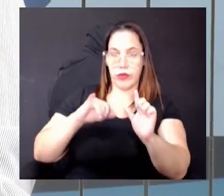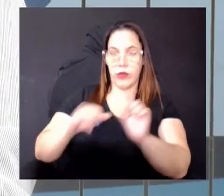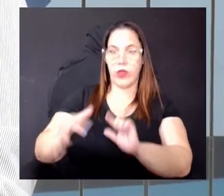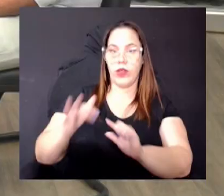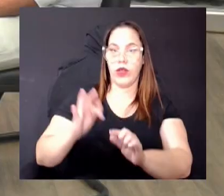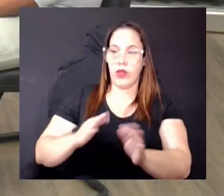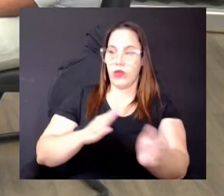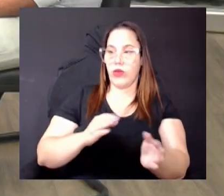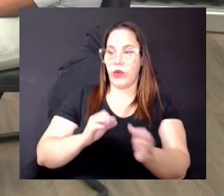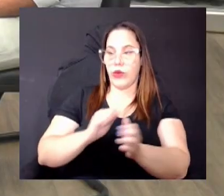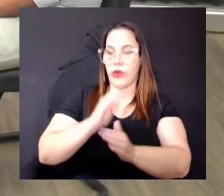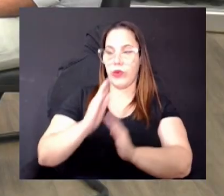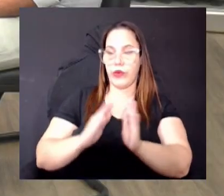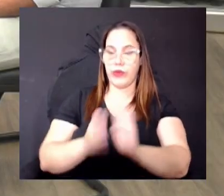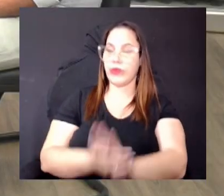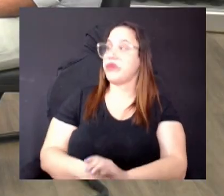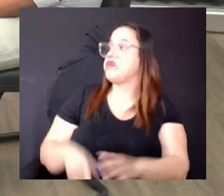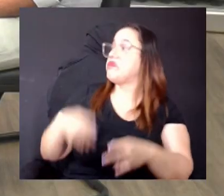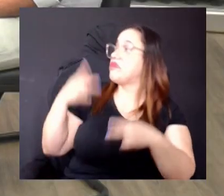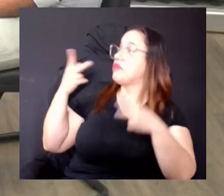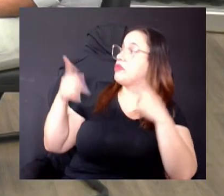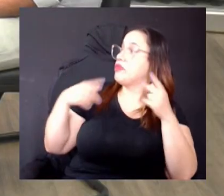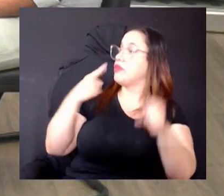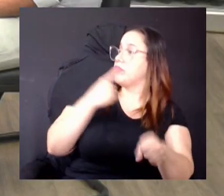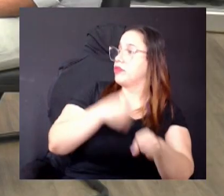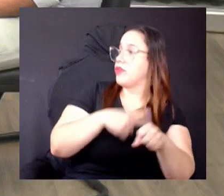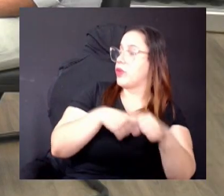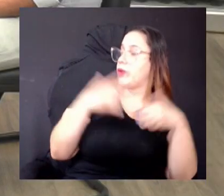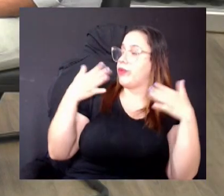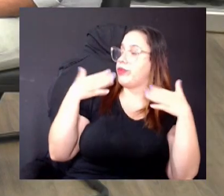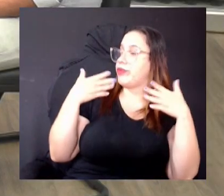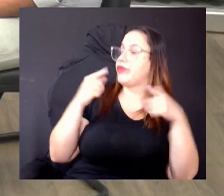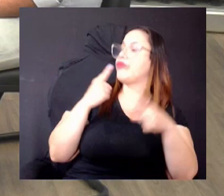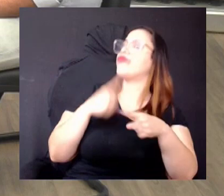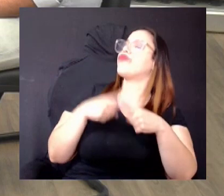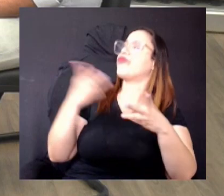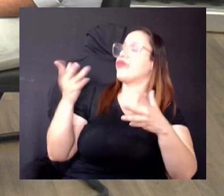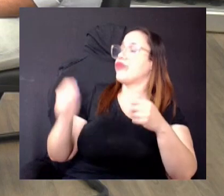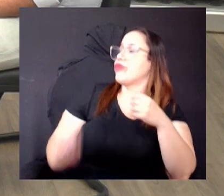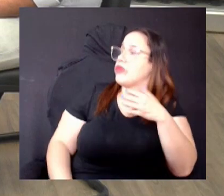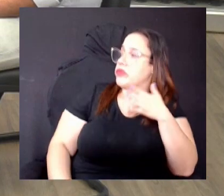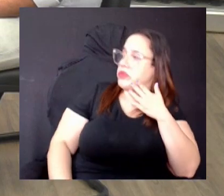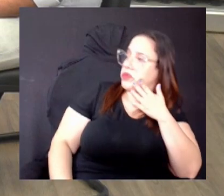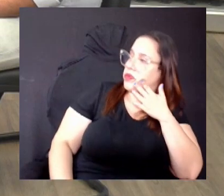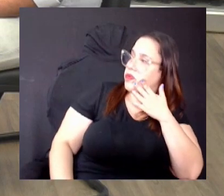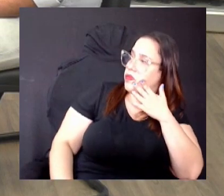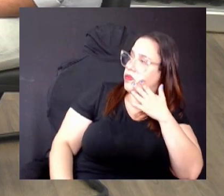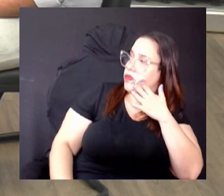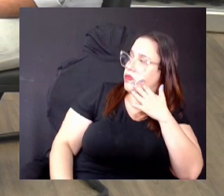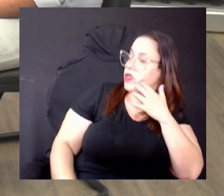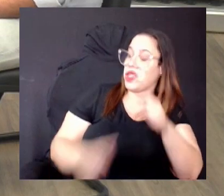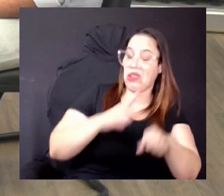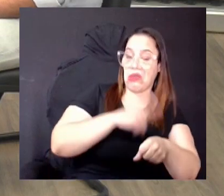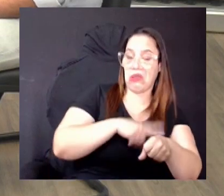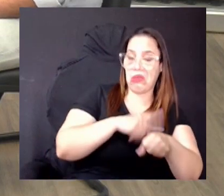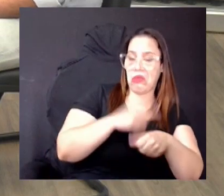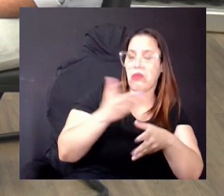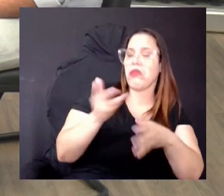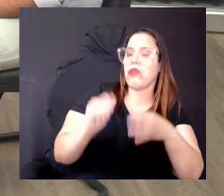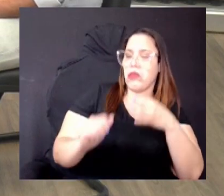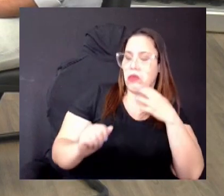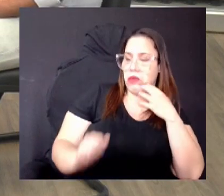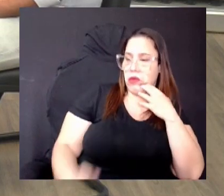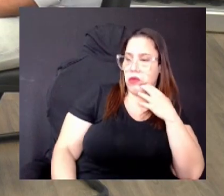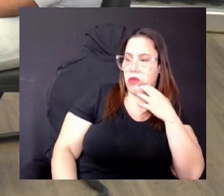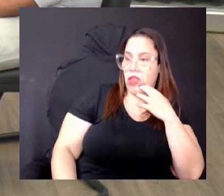se especula, né, o horário de verão, porque esse horário ele foi cancelado,